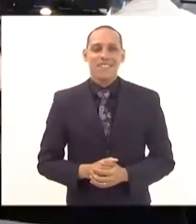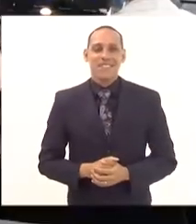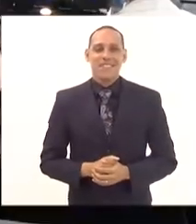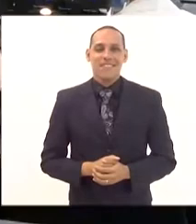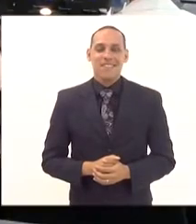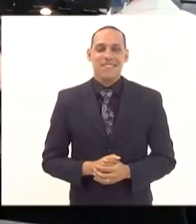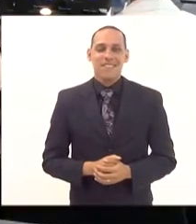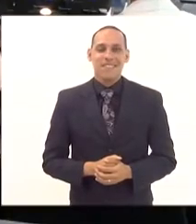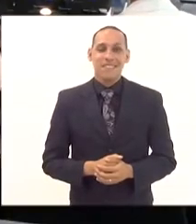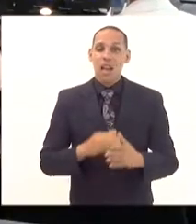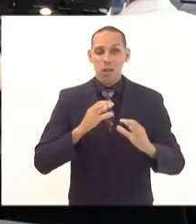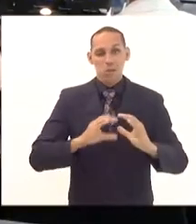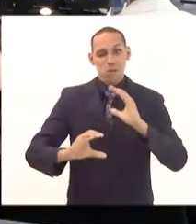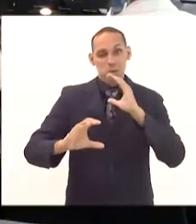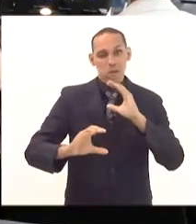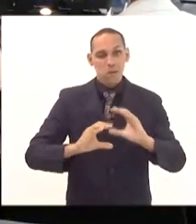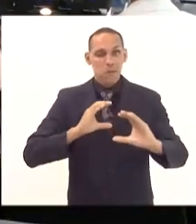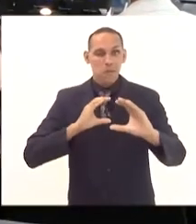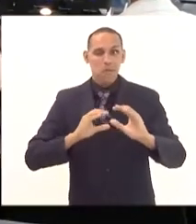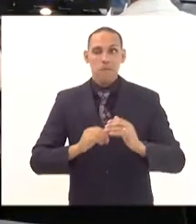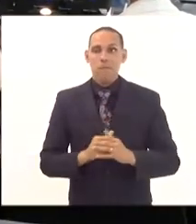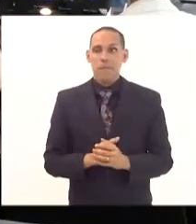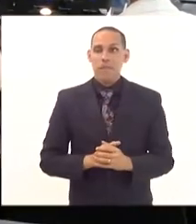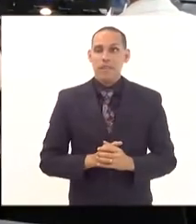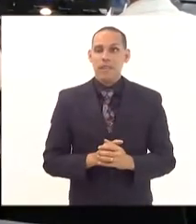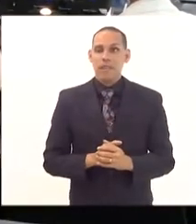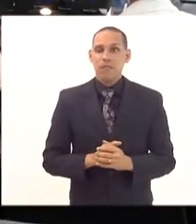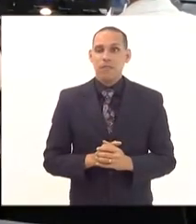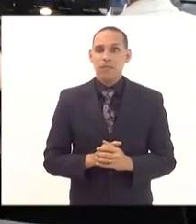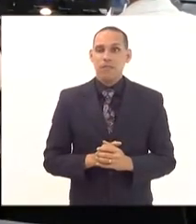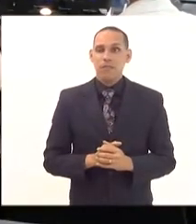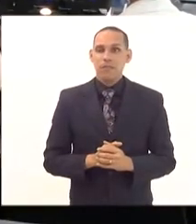a comunicação pública e